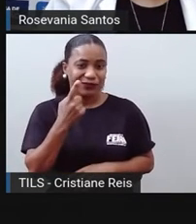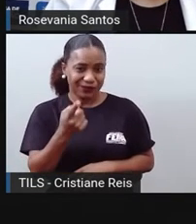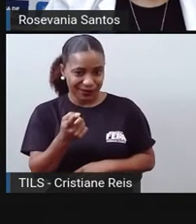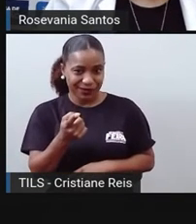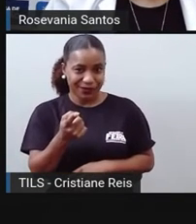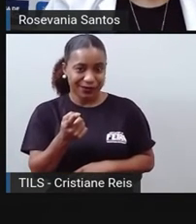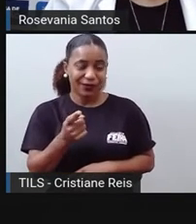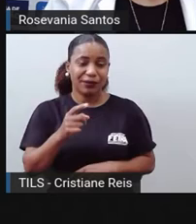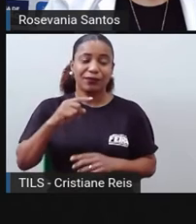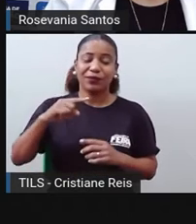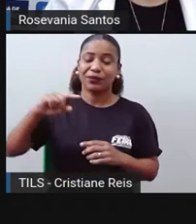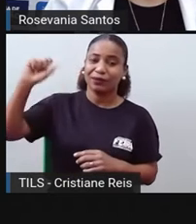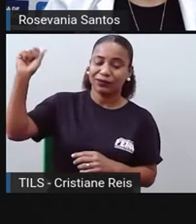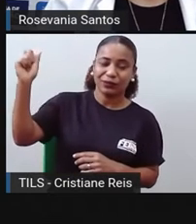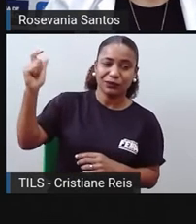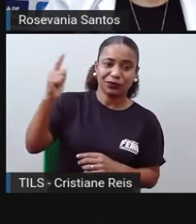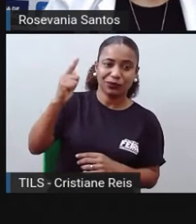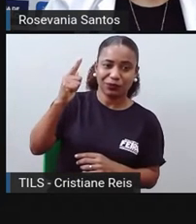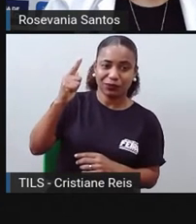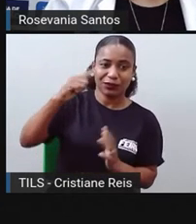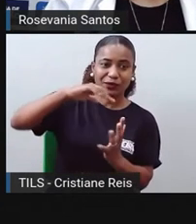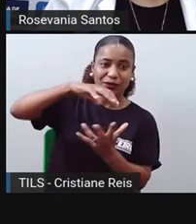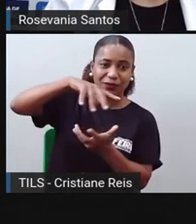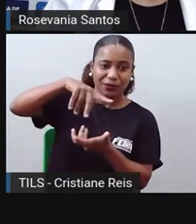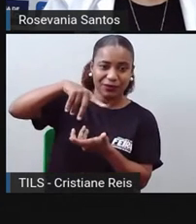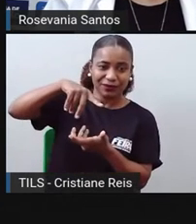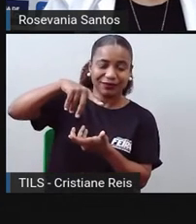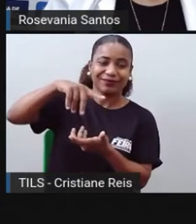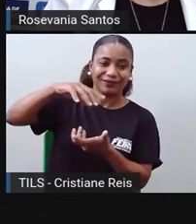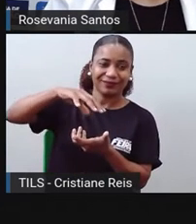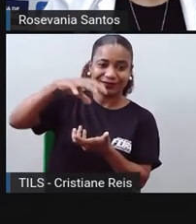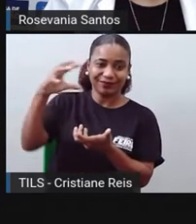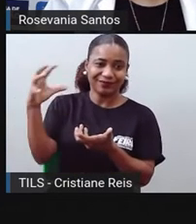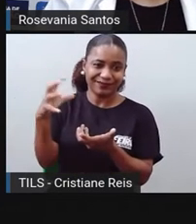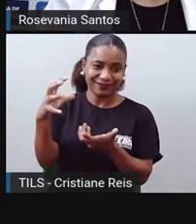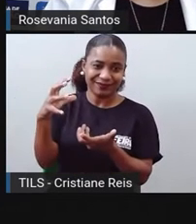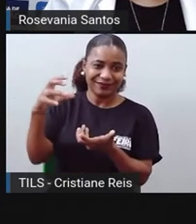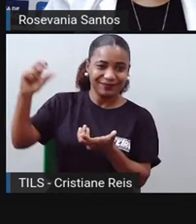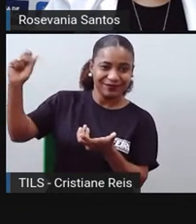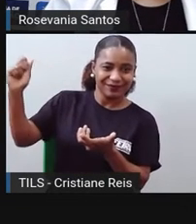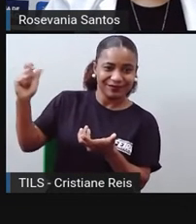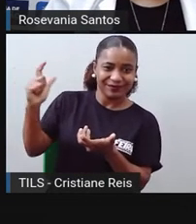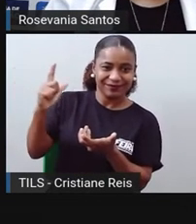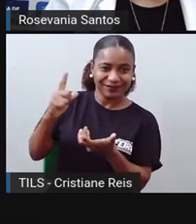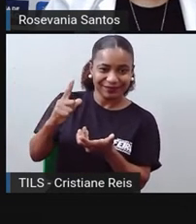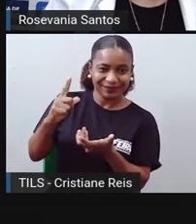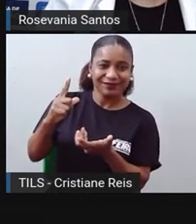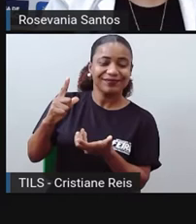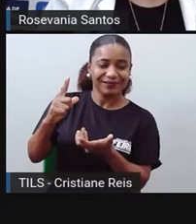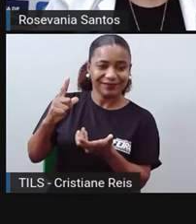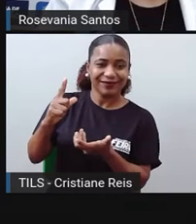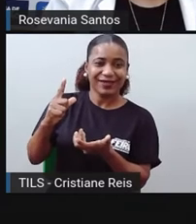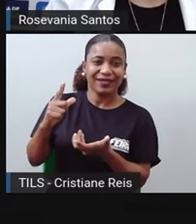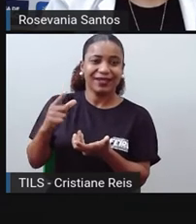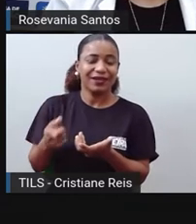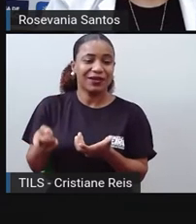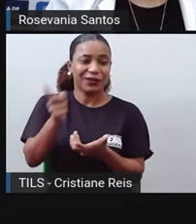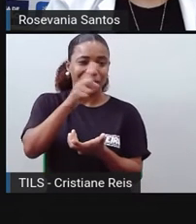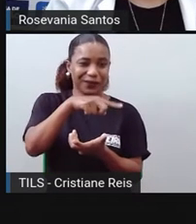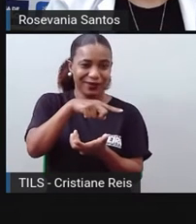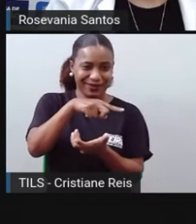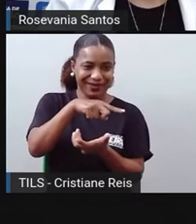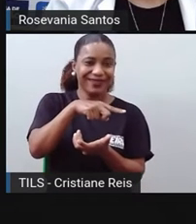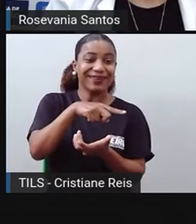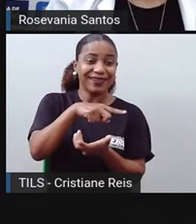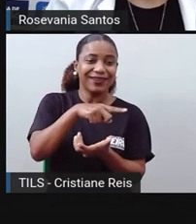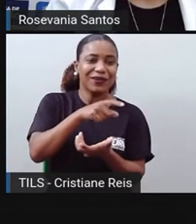dessa inclinação, né, do eixo da Terra aqui. Então, ó, aqui eu já sei que é período do inverno e aqui eu sei que é o período